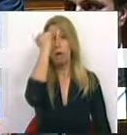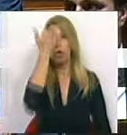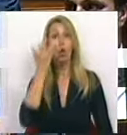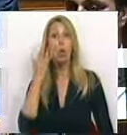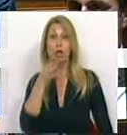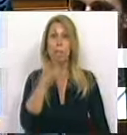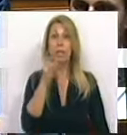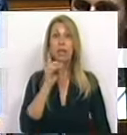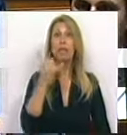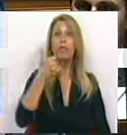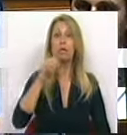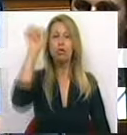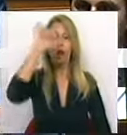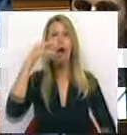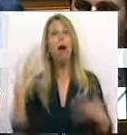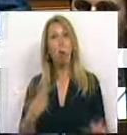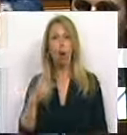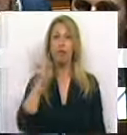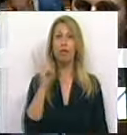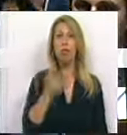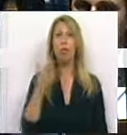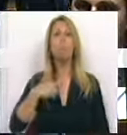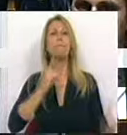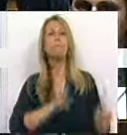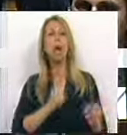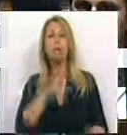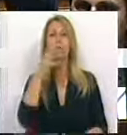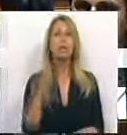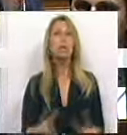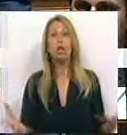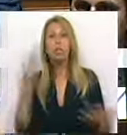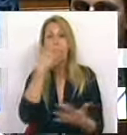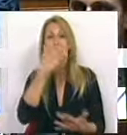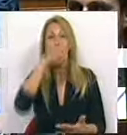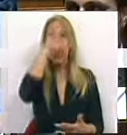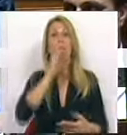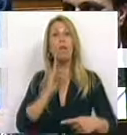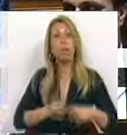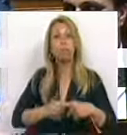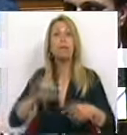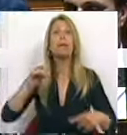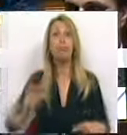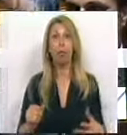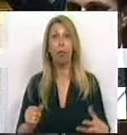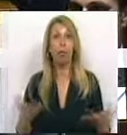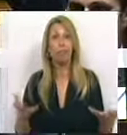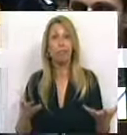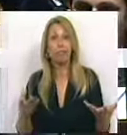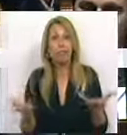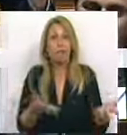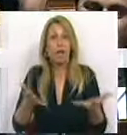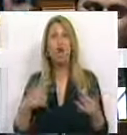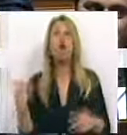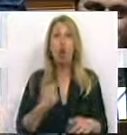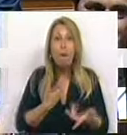Agora, no dia 11 de março, veio dizer: quanto mais desajeitado é o governo grego, mais construtivos temos de